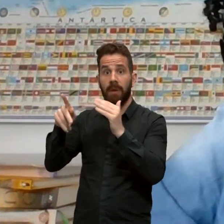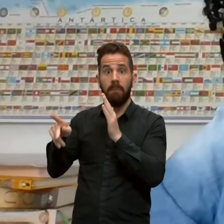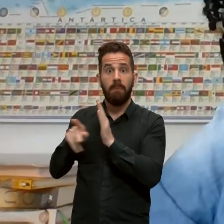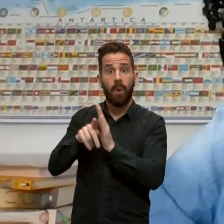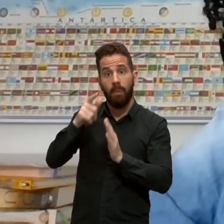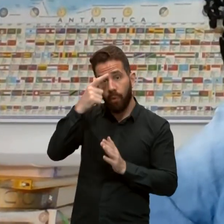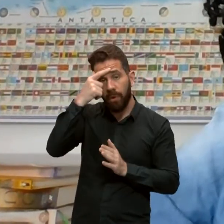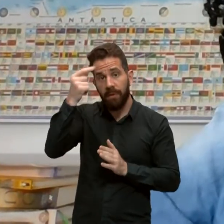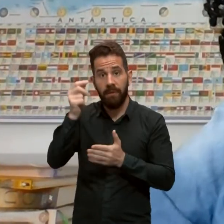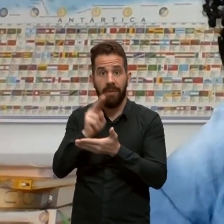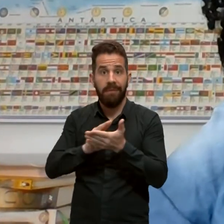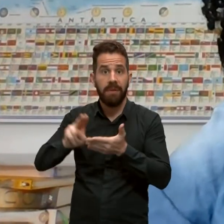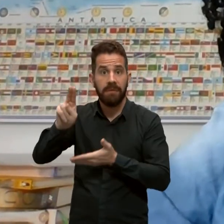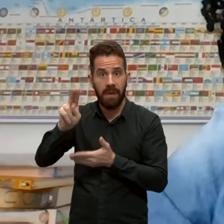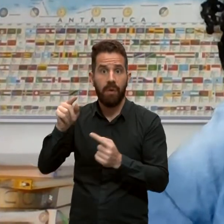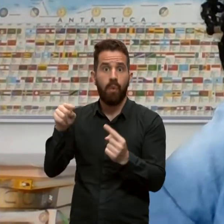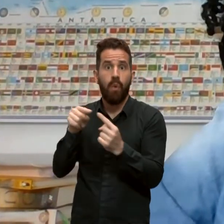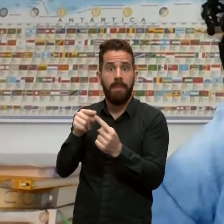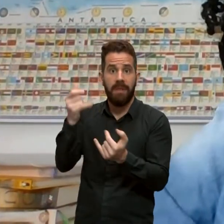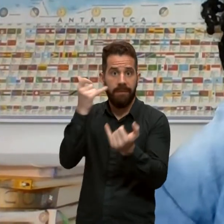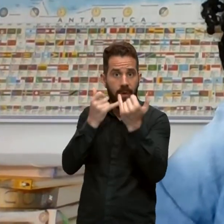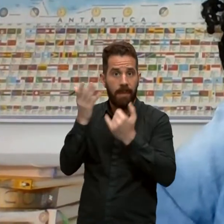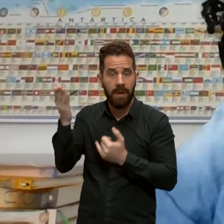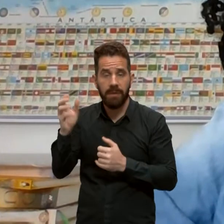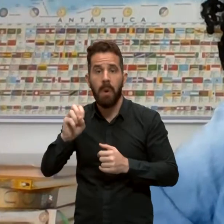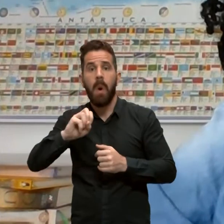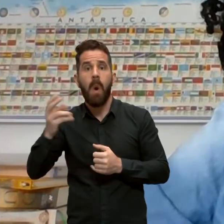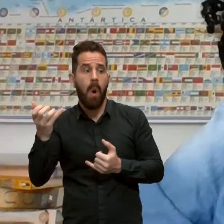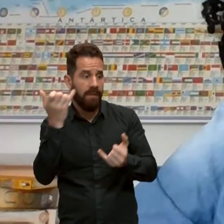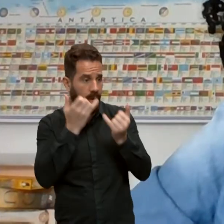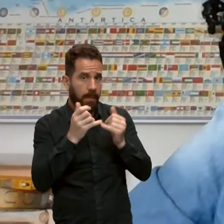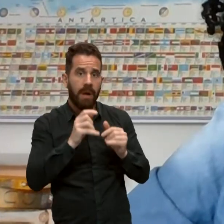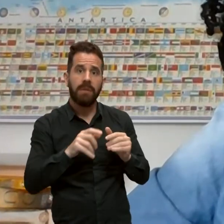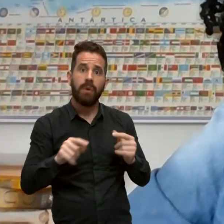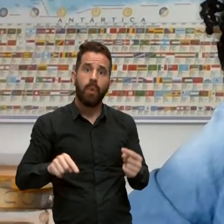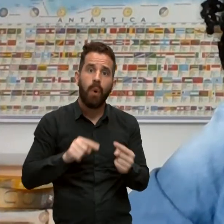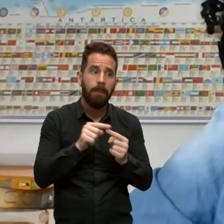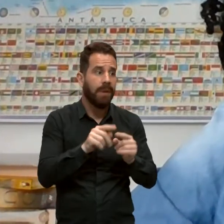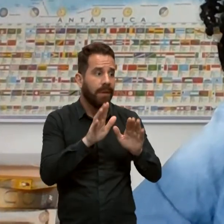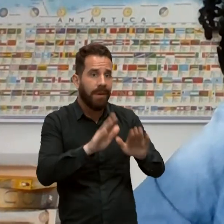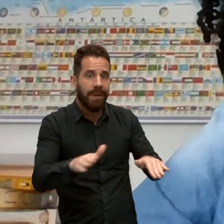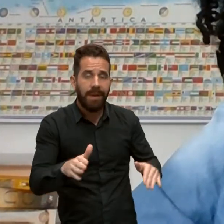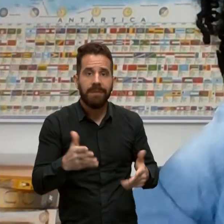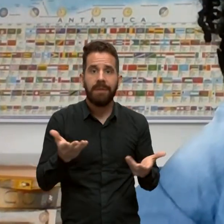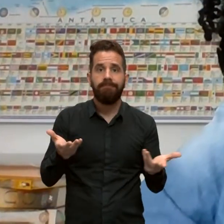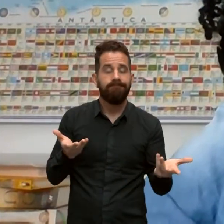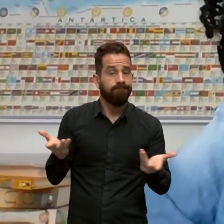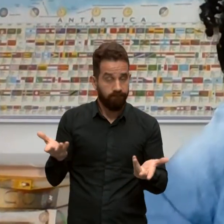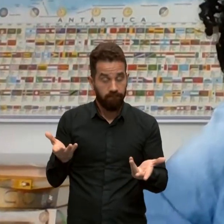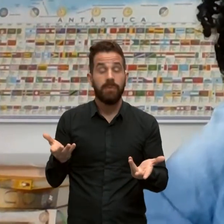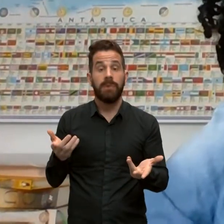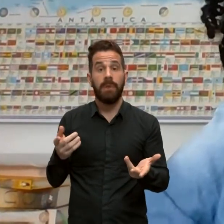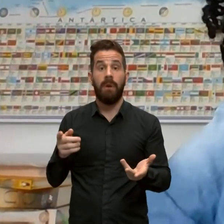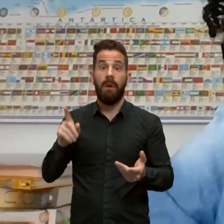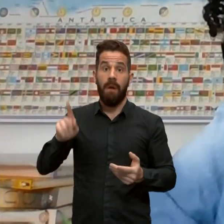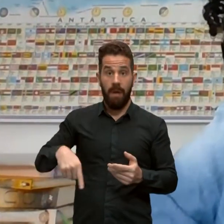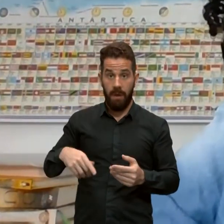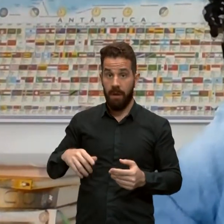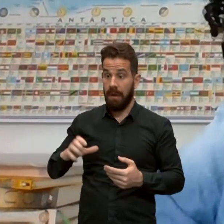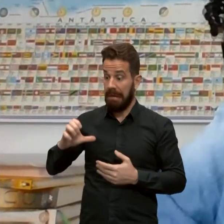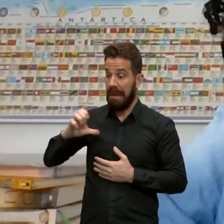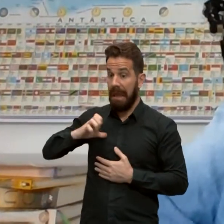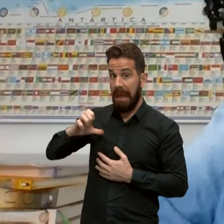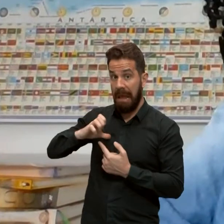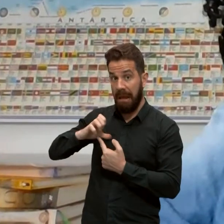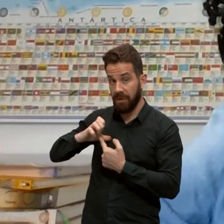informações para o público da educação básica. Então, o curso vai trabalhar muito com isso, vai trabalhar muito com a questão da ética do uso